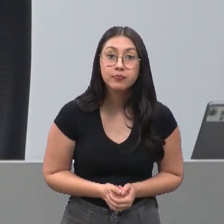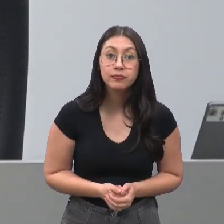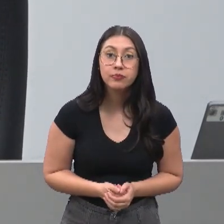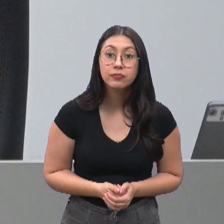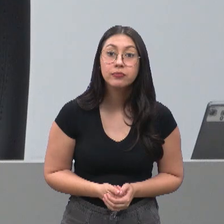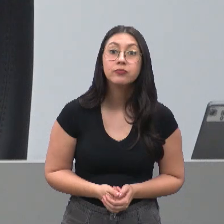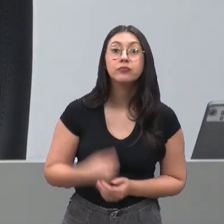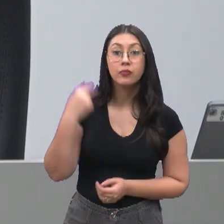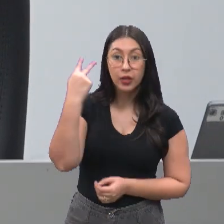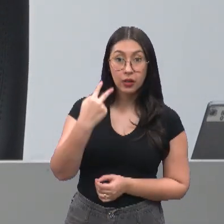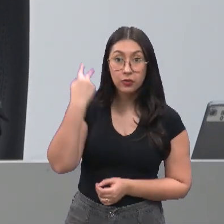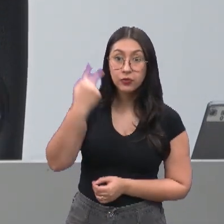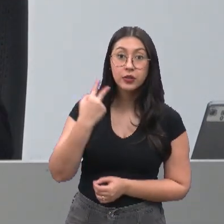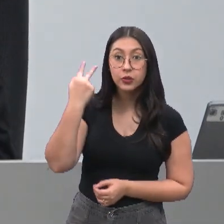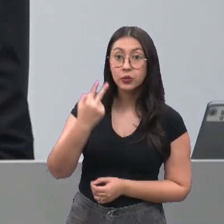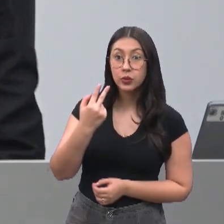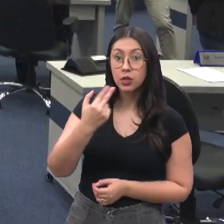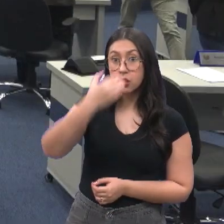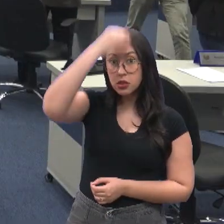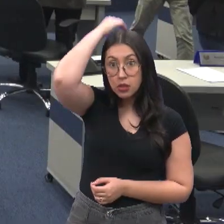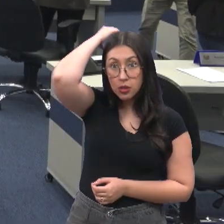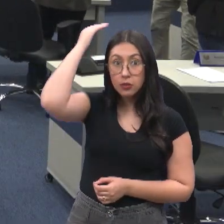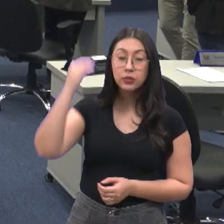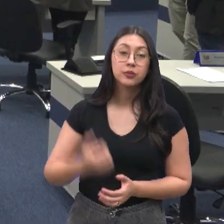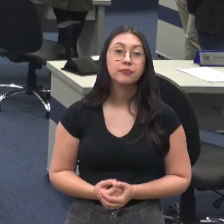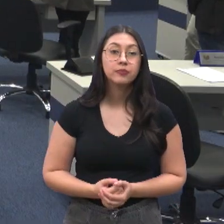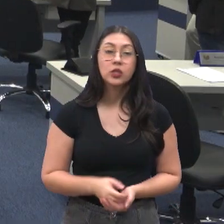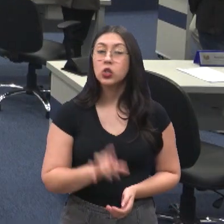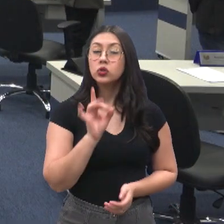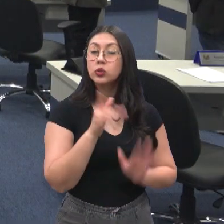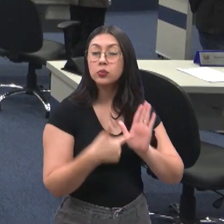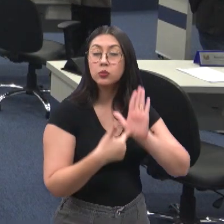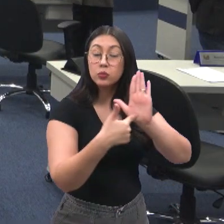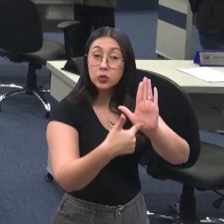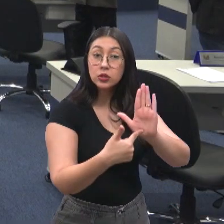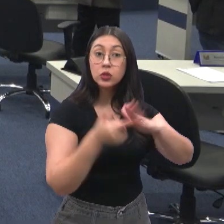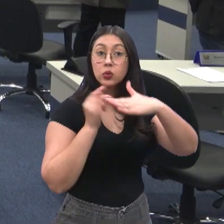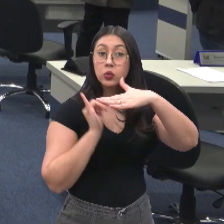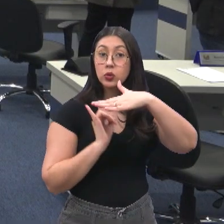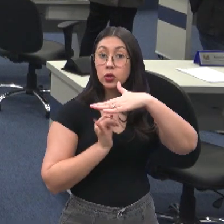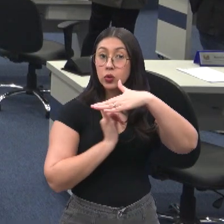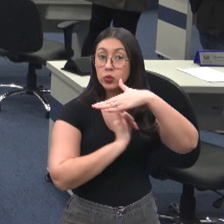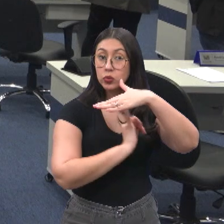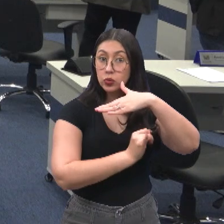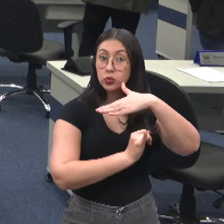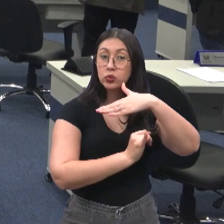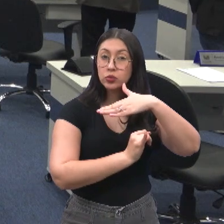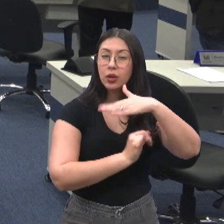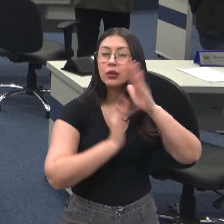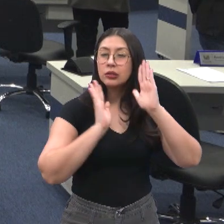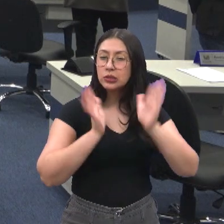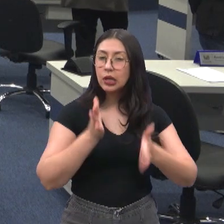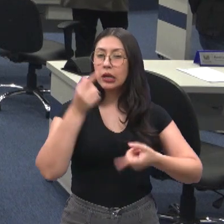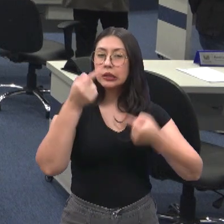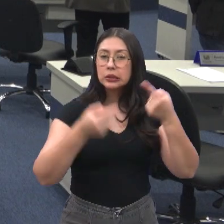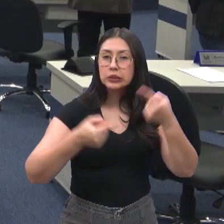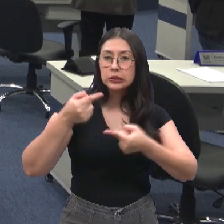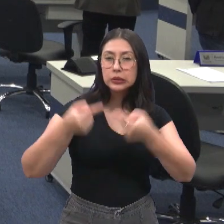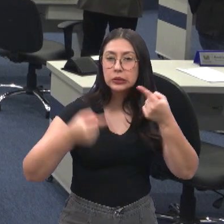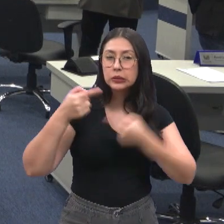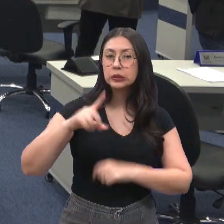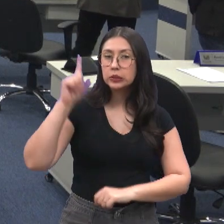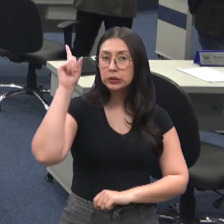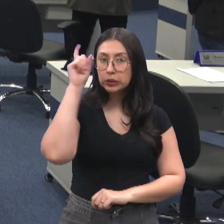Questão de ordem, vereador Carlos Abranches. Destacando que o Instituto vem sendo pauta de muitas discussões